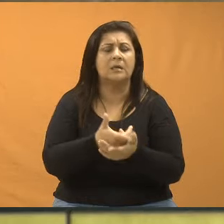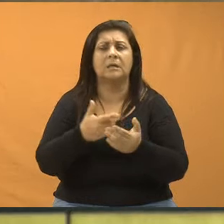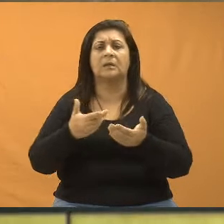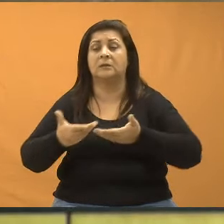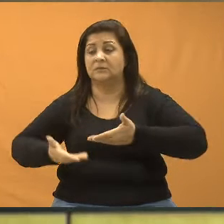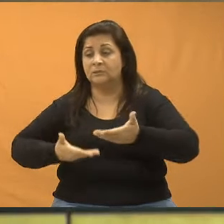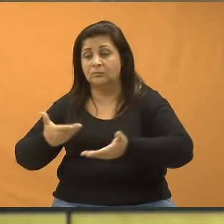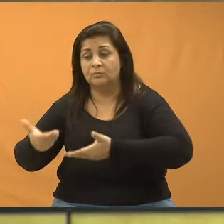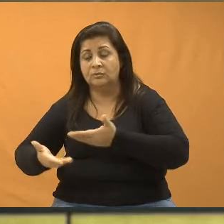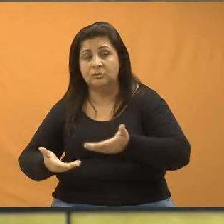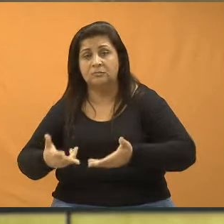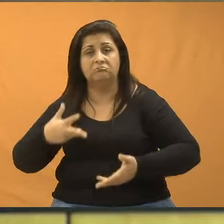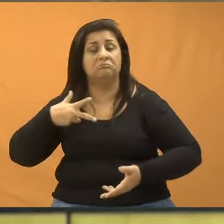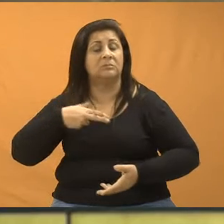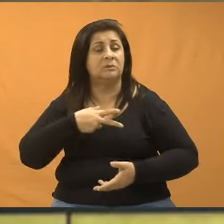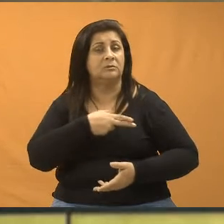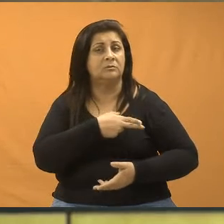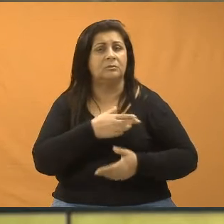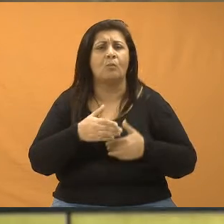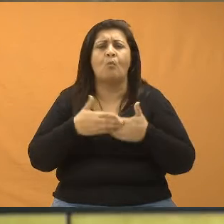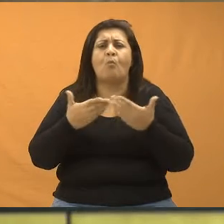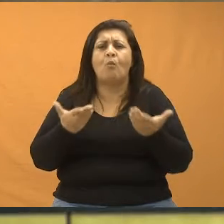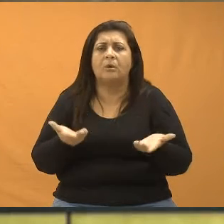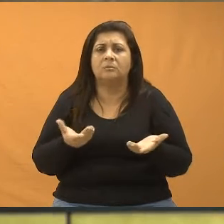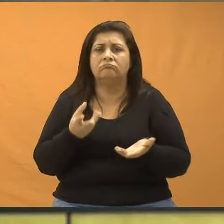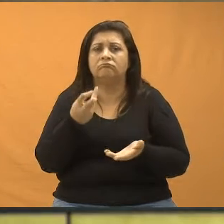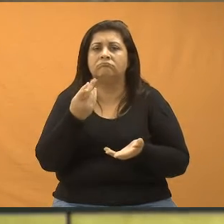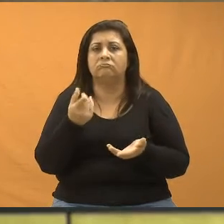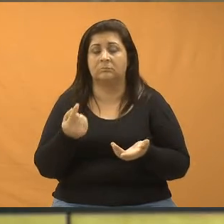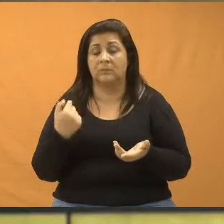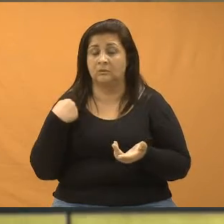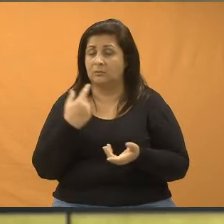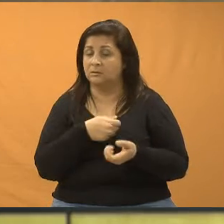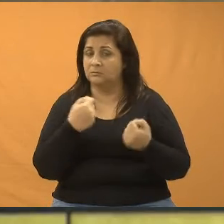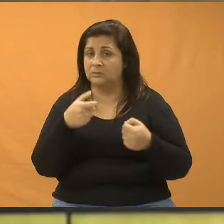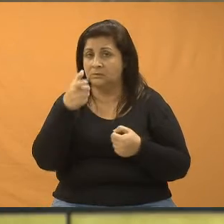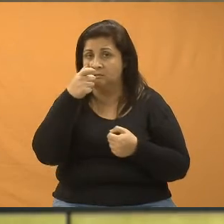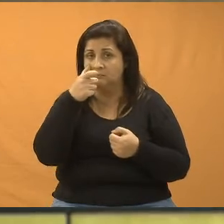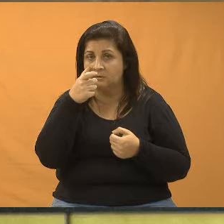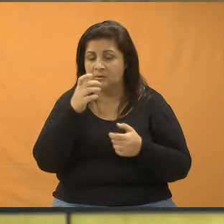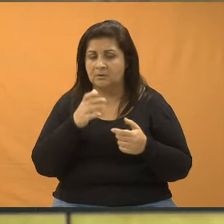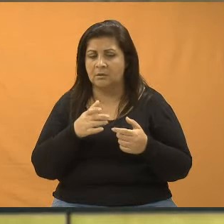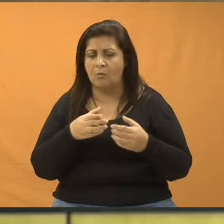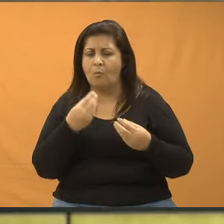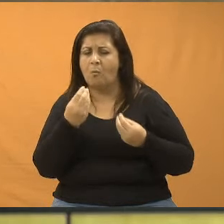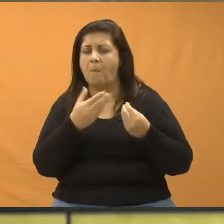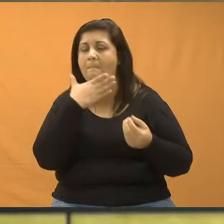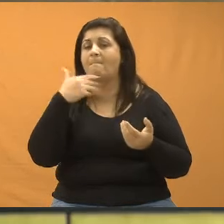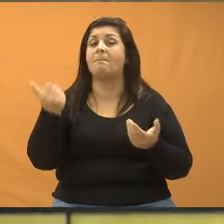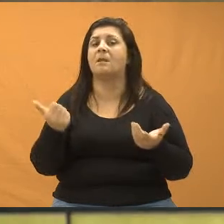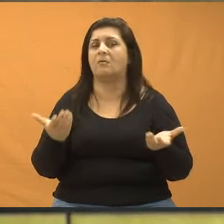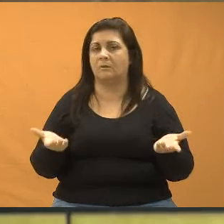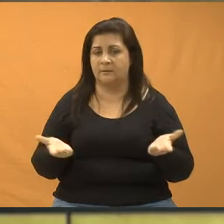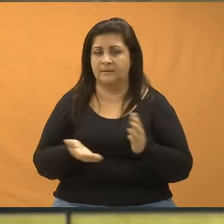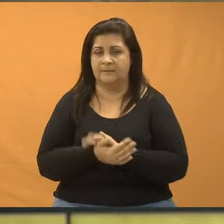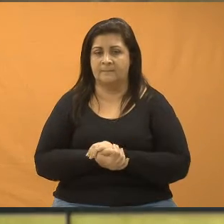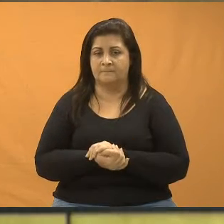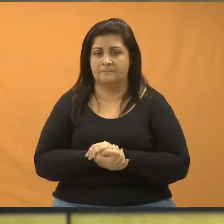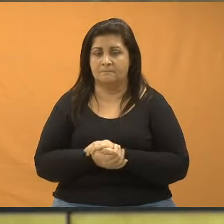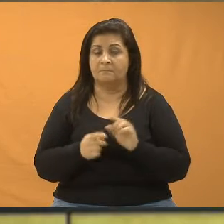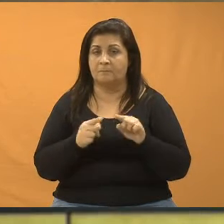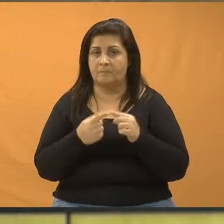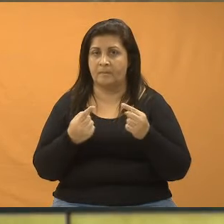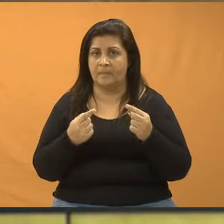cirurgias, porque são com base nesses elementos é que nós vamos encontrar o caminho mais adequado. Mas a questão que está